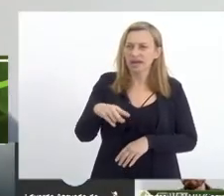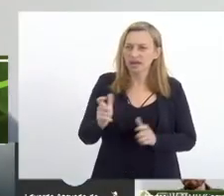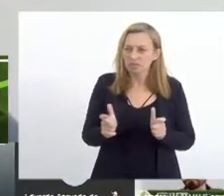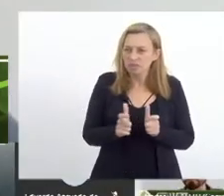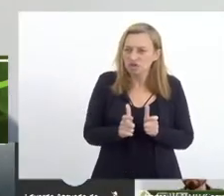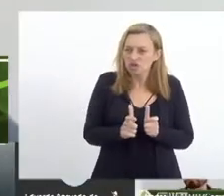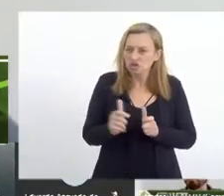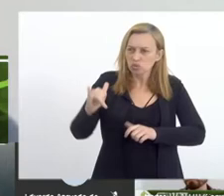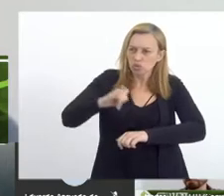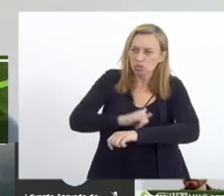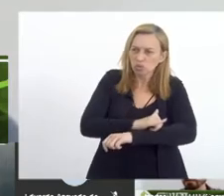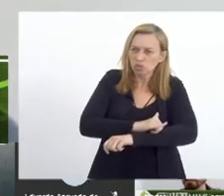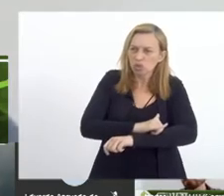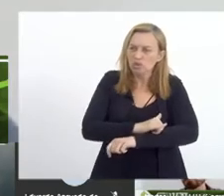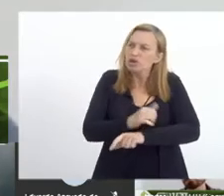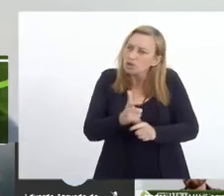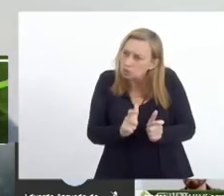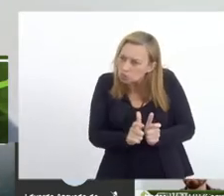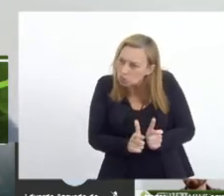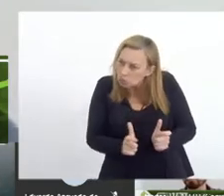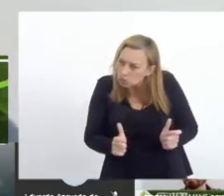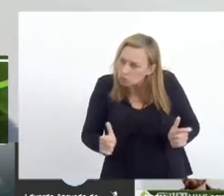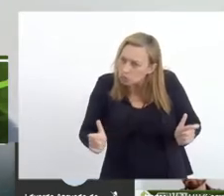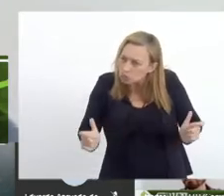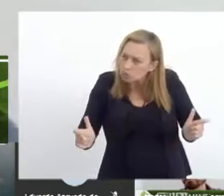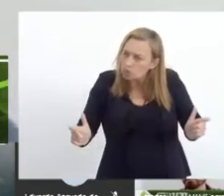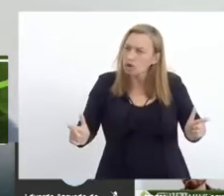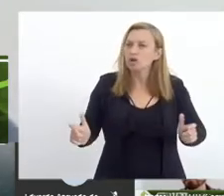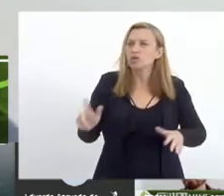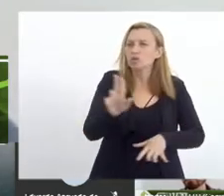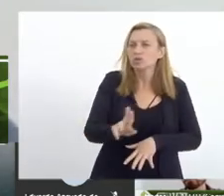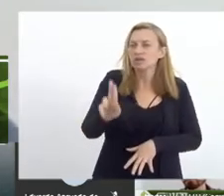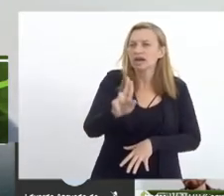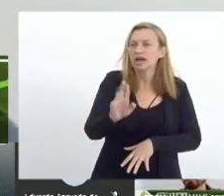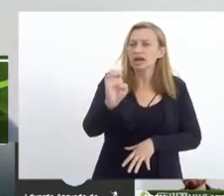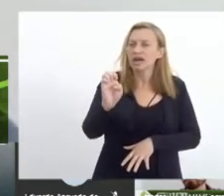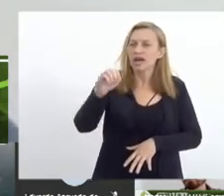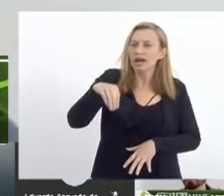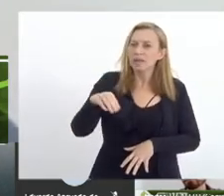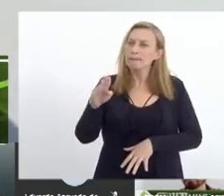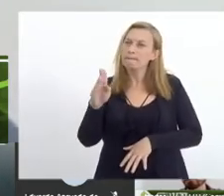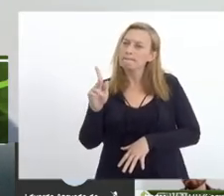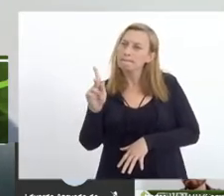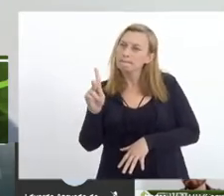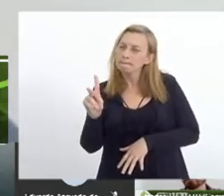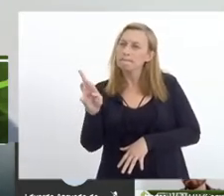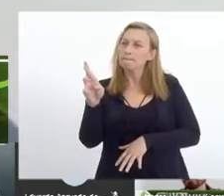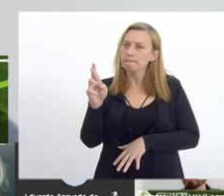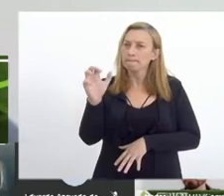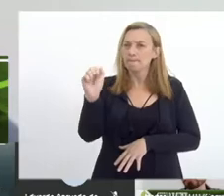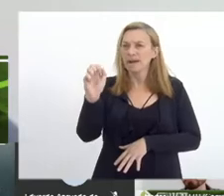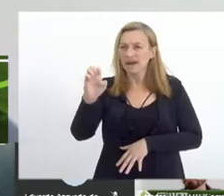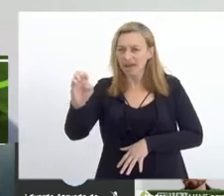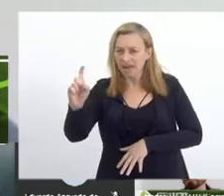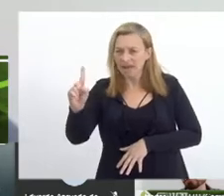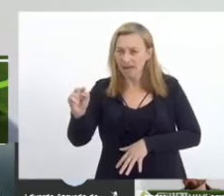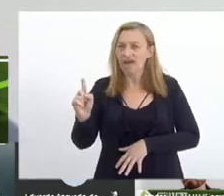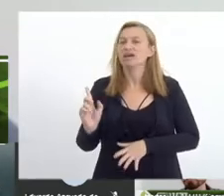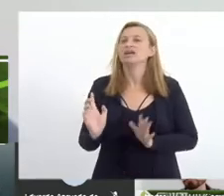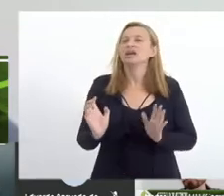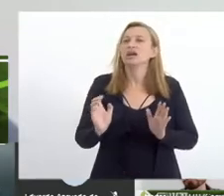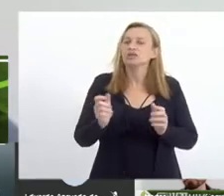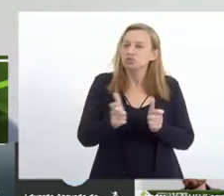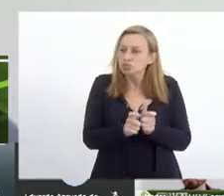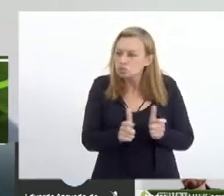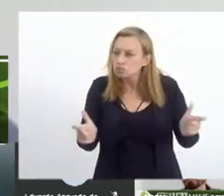70 lugares. Com essa expansão, a gente pretende pousar até o Embraer. Então, assim, vamos aumentar a capacidade